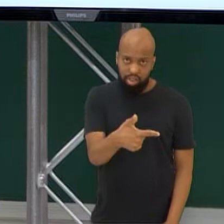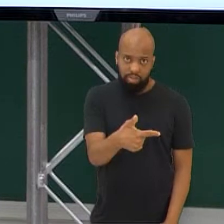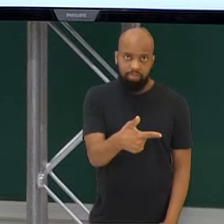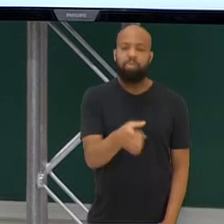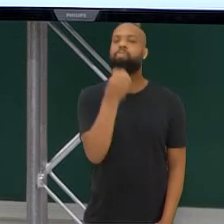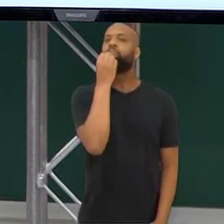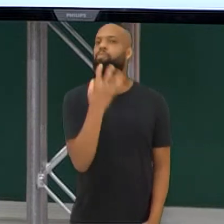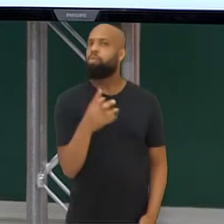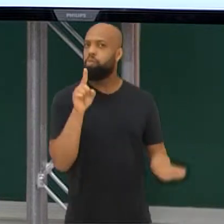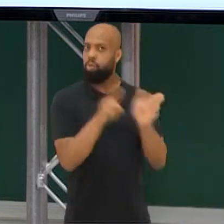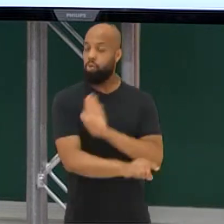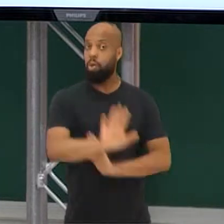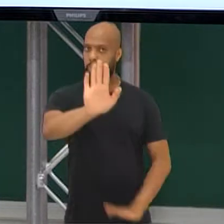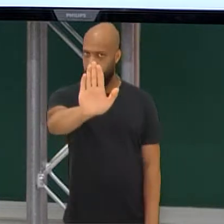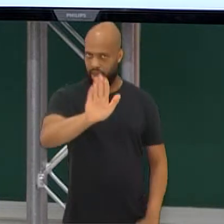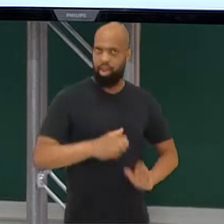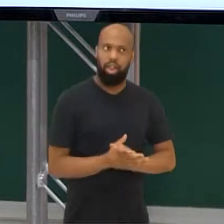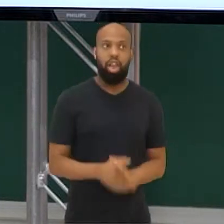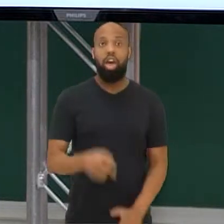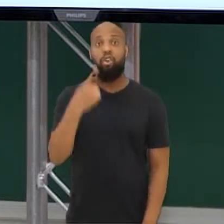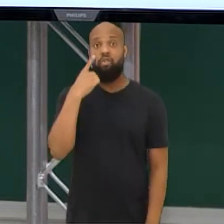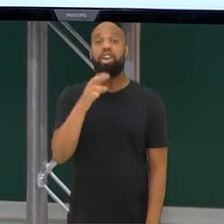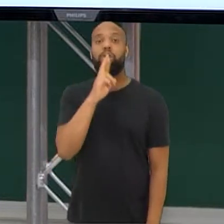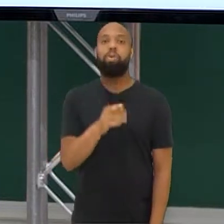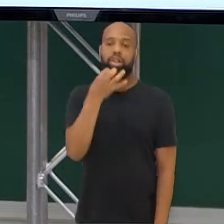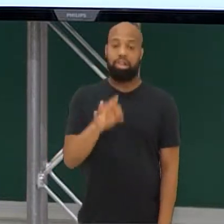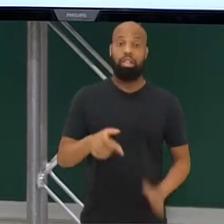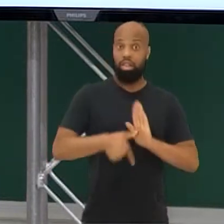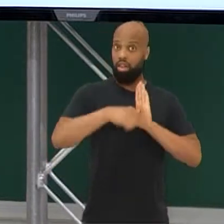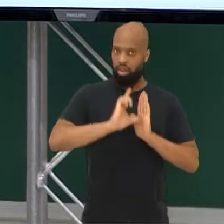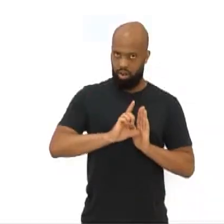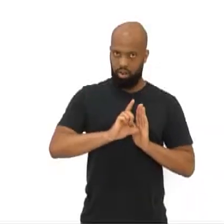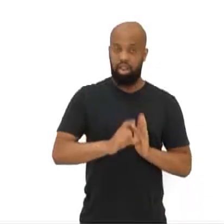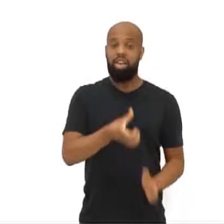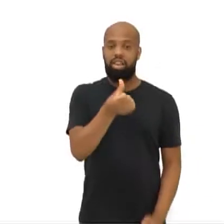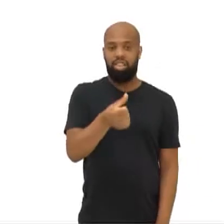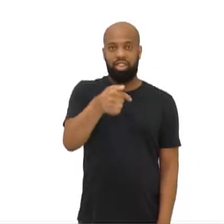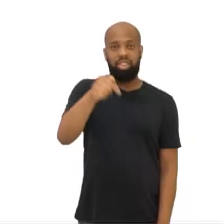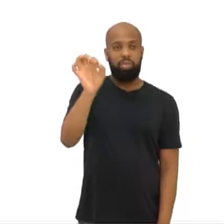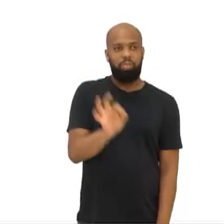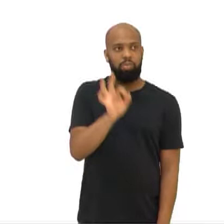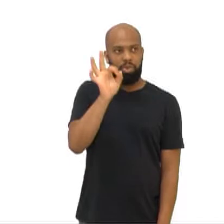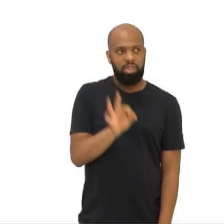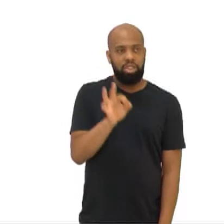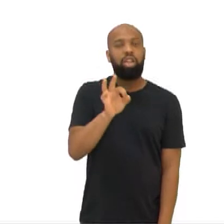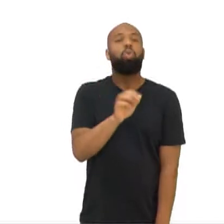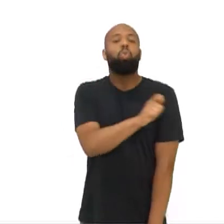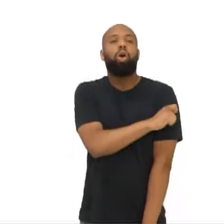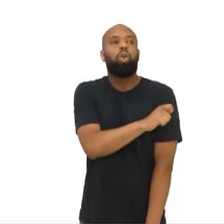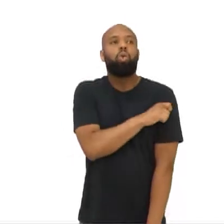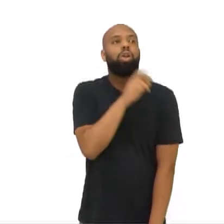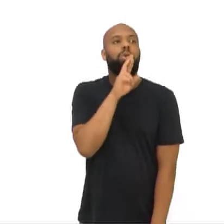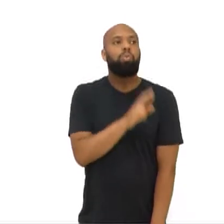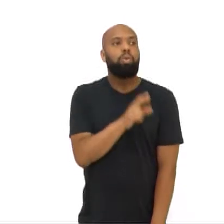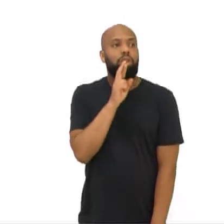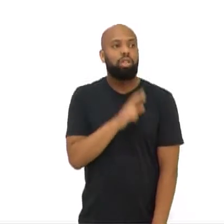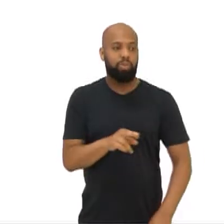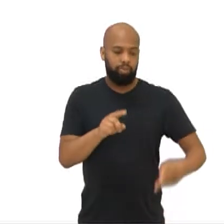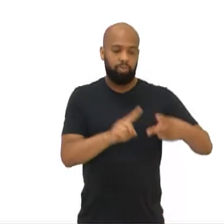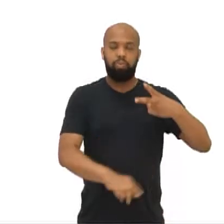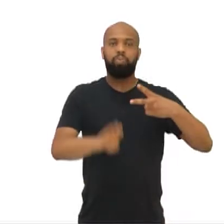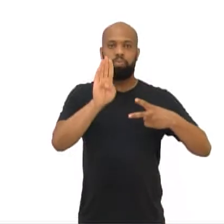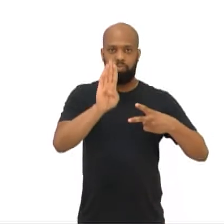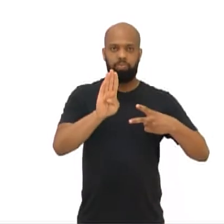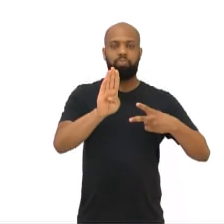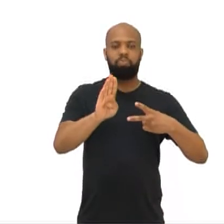Excelente pergunta. Mas, ó, vamos ver então qual é a resposta correta. 67% dos nossos estudantes marcaram letra B. Qual é a